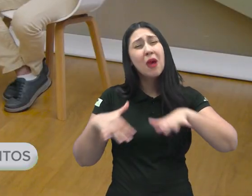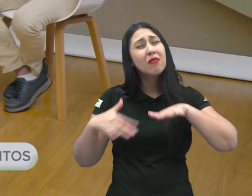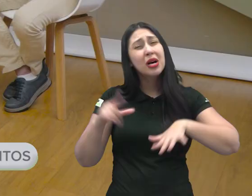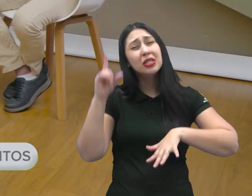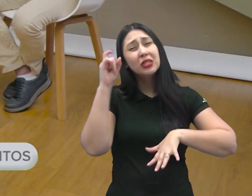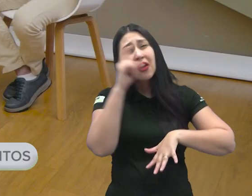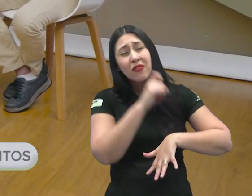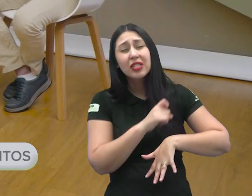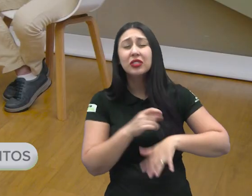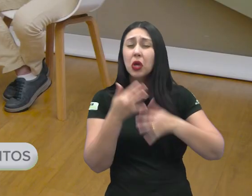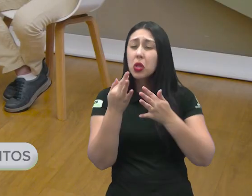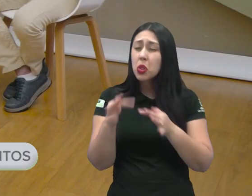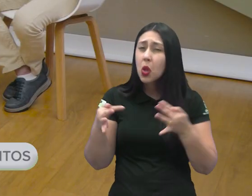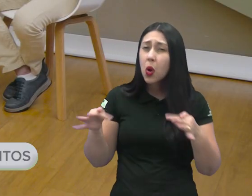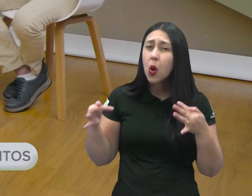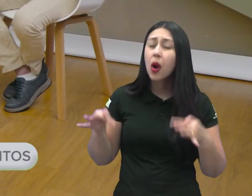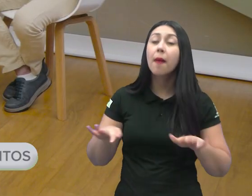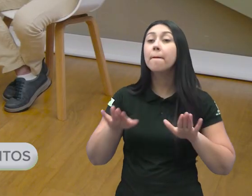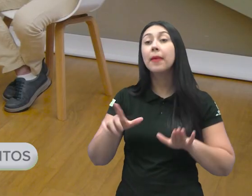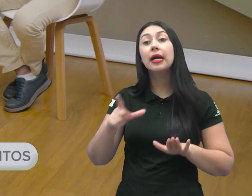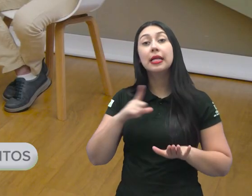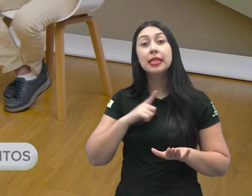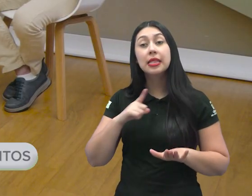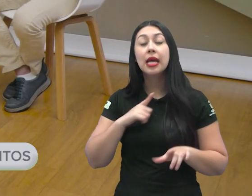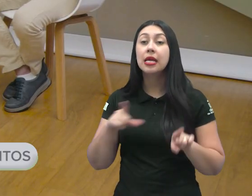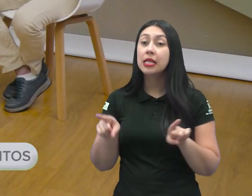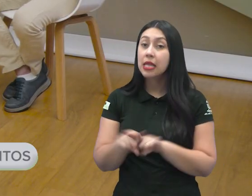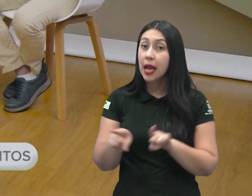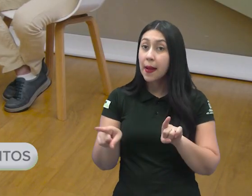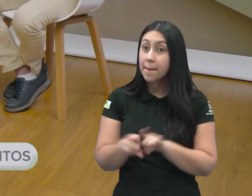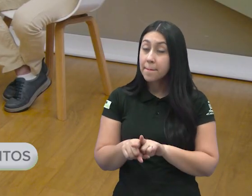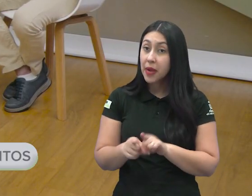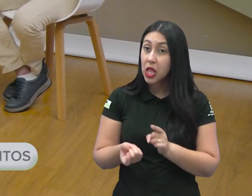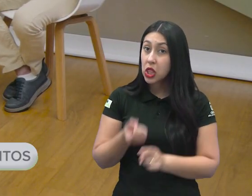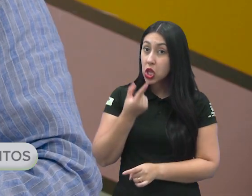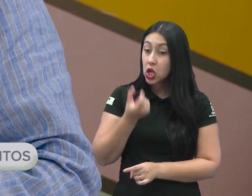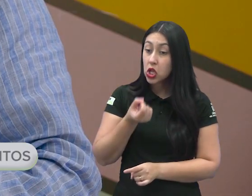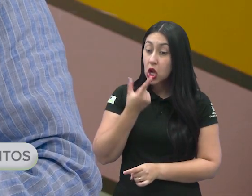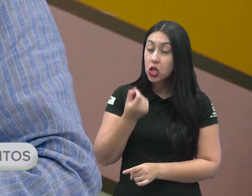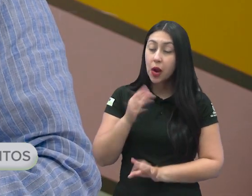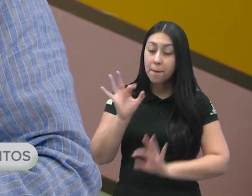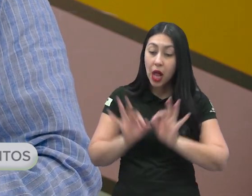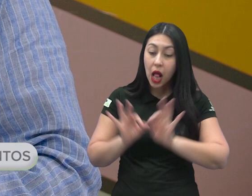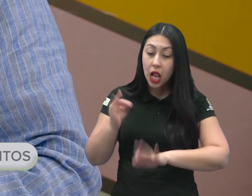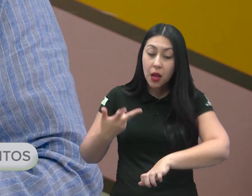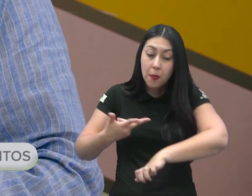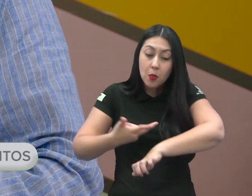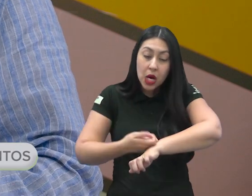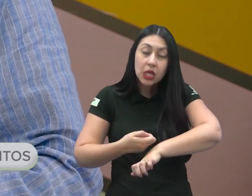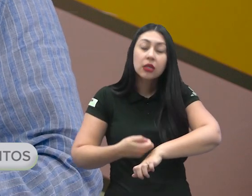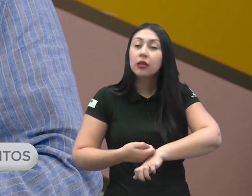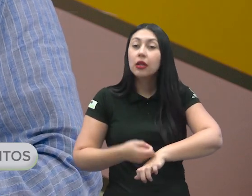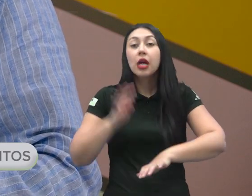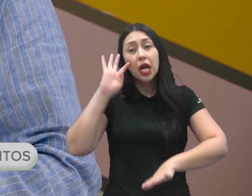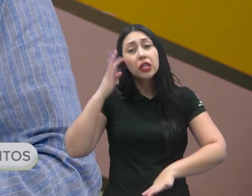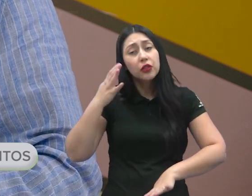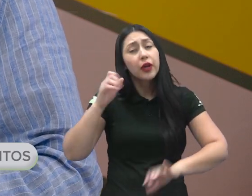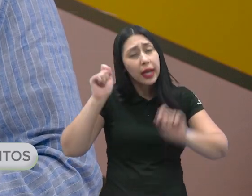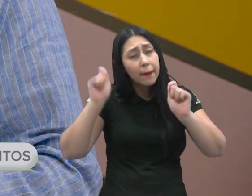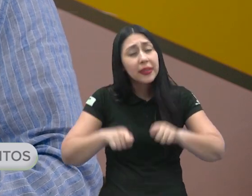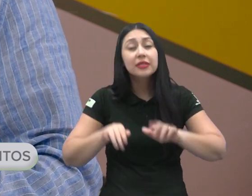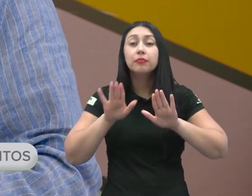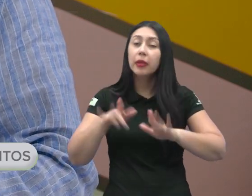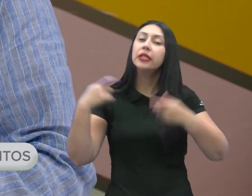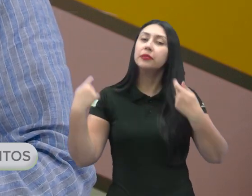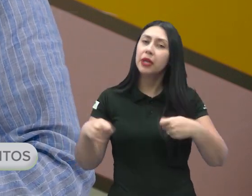uma saída que é a suplementação com ácido hialurônico sinovial. Tudo tem solução, mas tem que procurar. Ajuda.